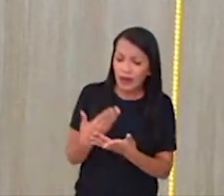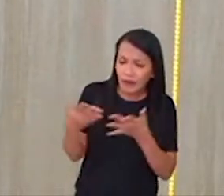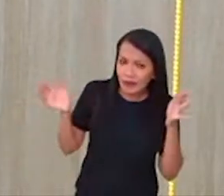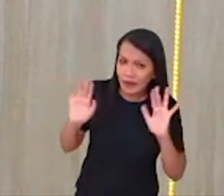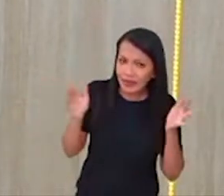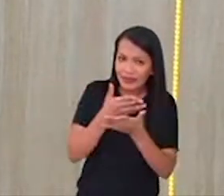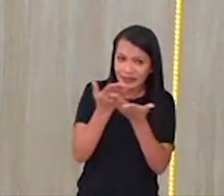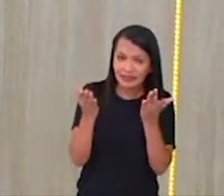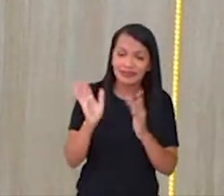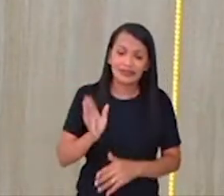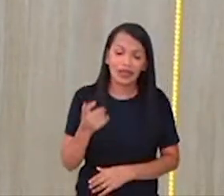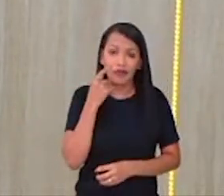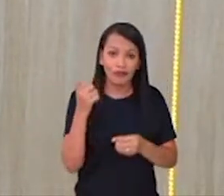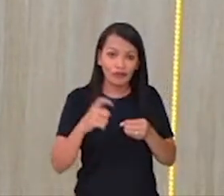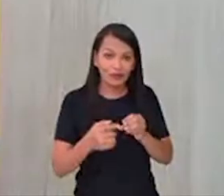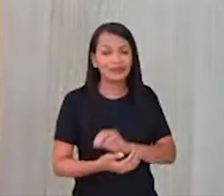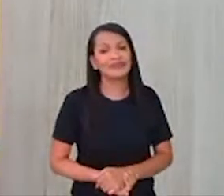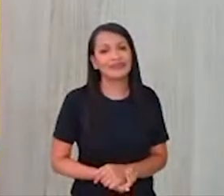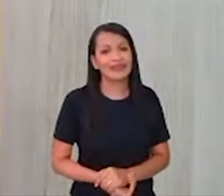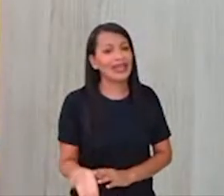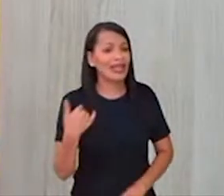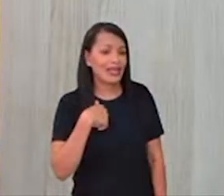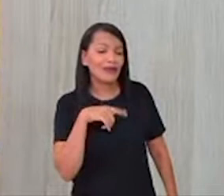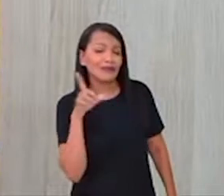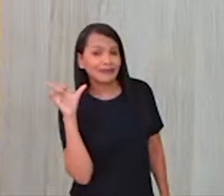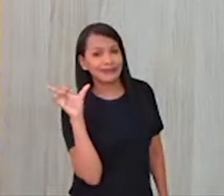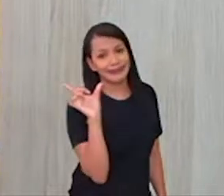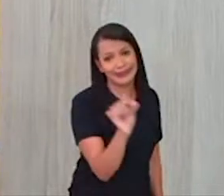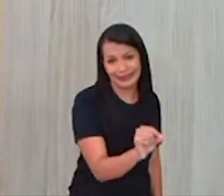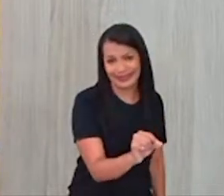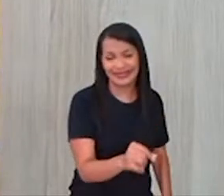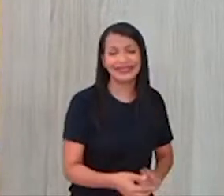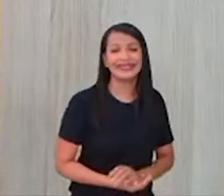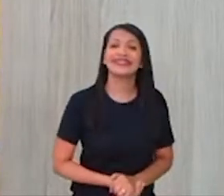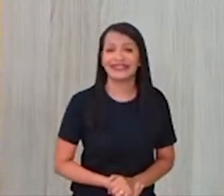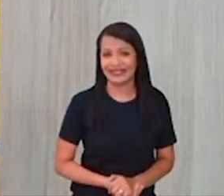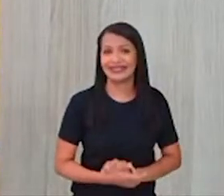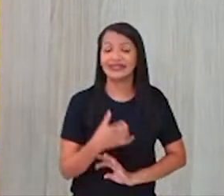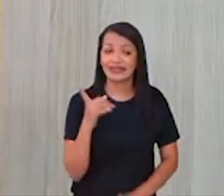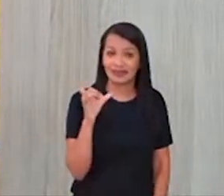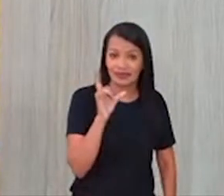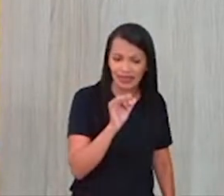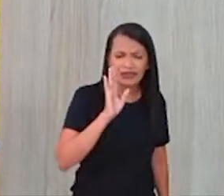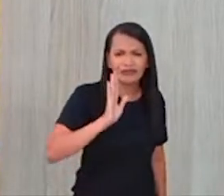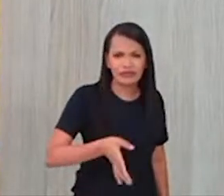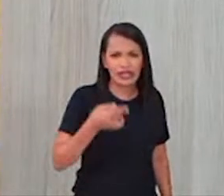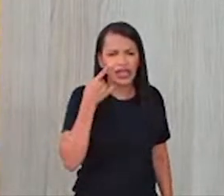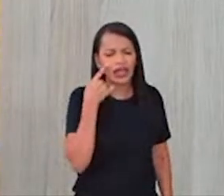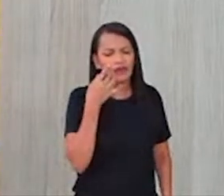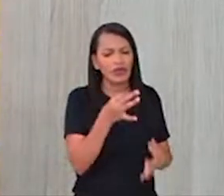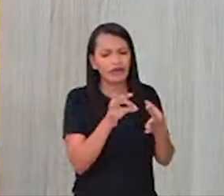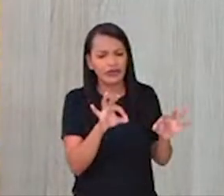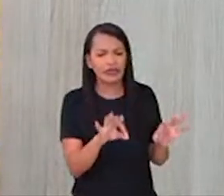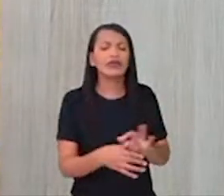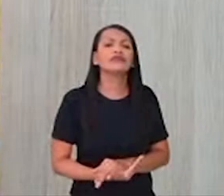de vocês. E eu já volto. Hora de dar no pé, oitavo ano. Ah, maravilhosa! Tá vendo? Já dá uma aplicação na frase.